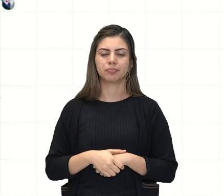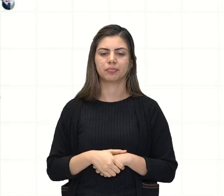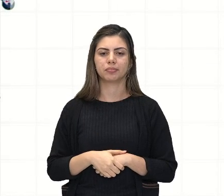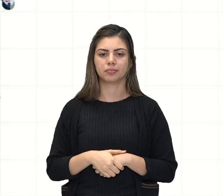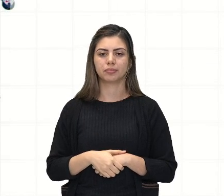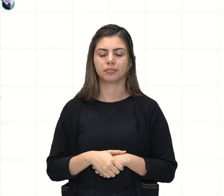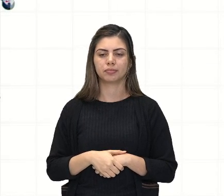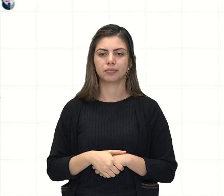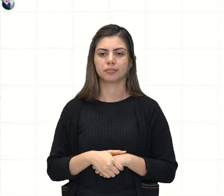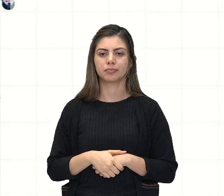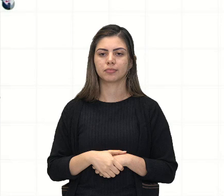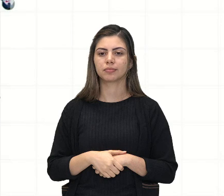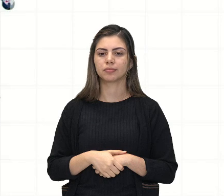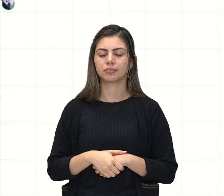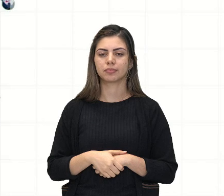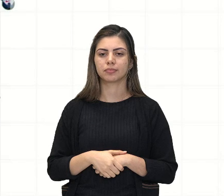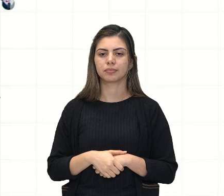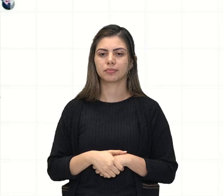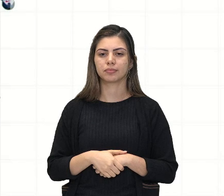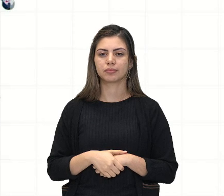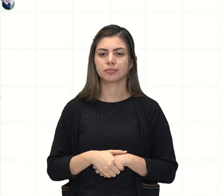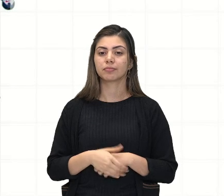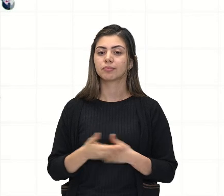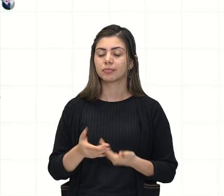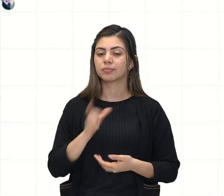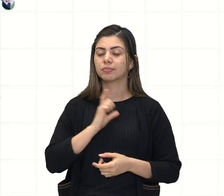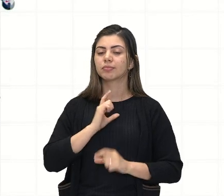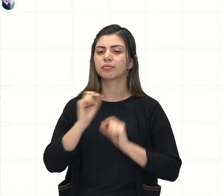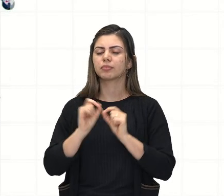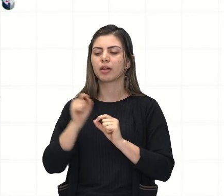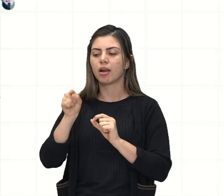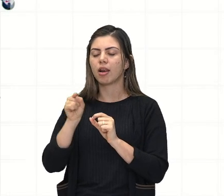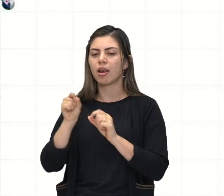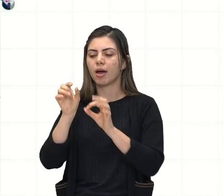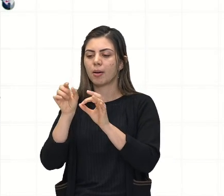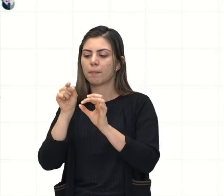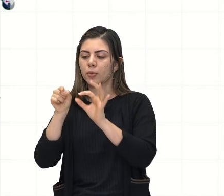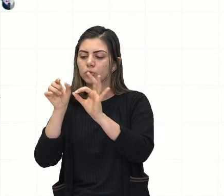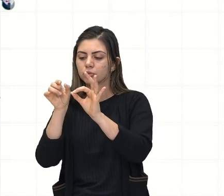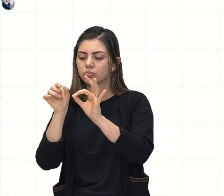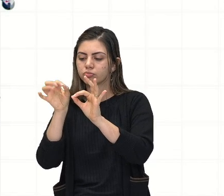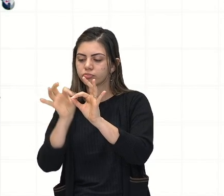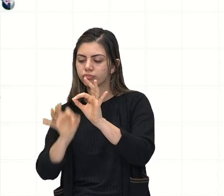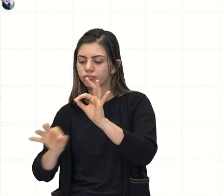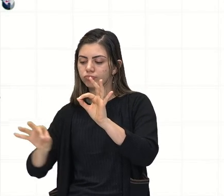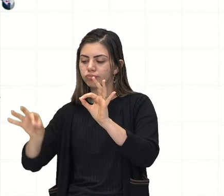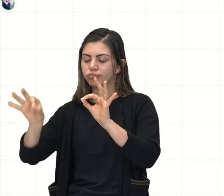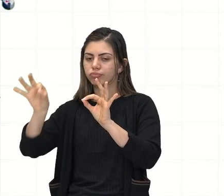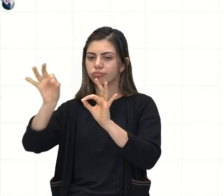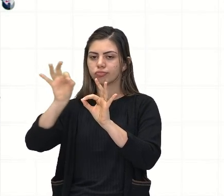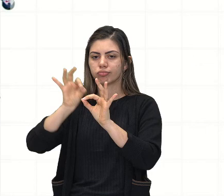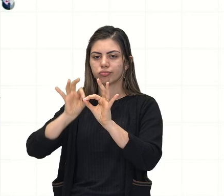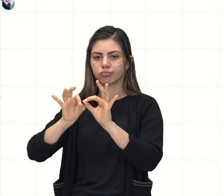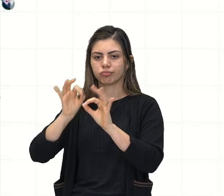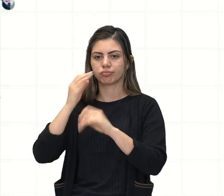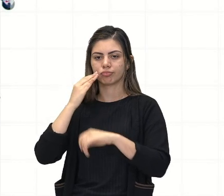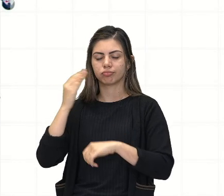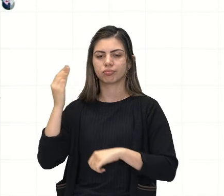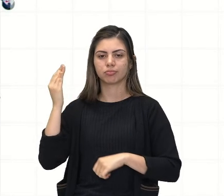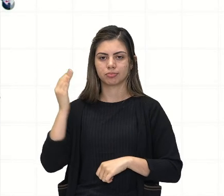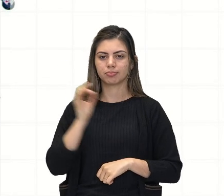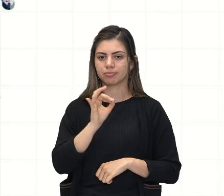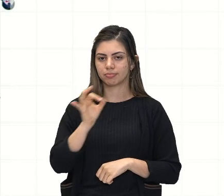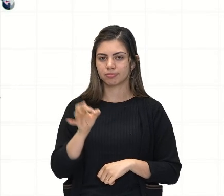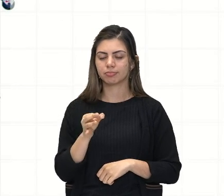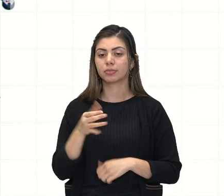Né? Podemos aqui, então, dizer que girou, né? Num ponto, um ponto central.